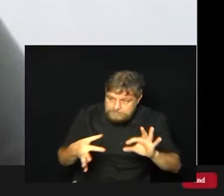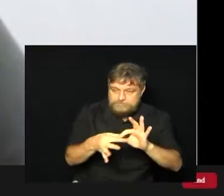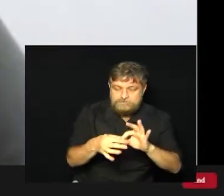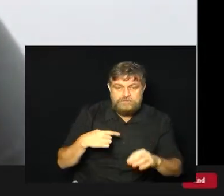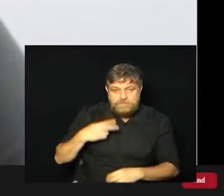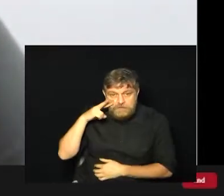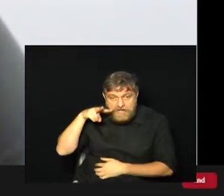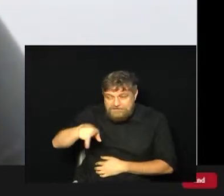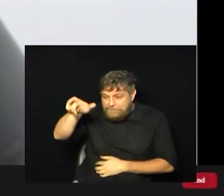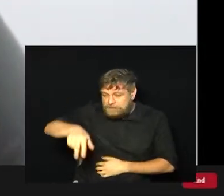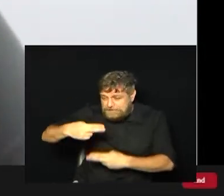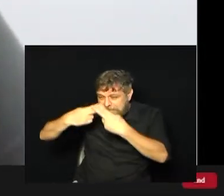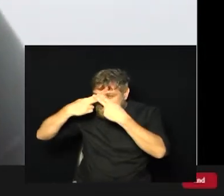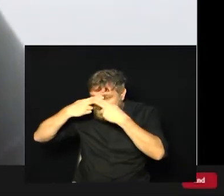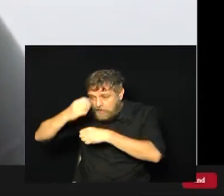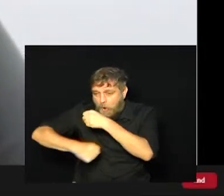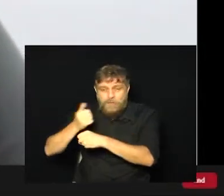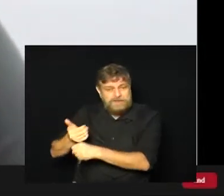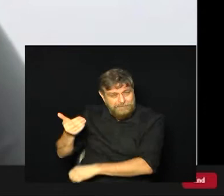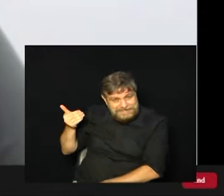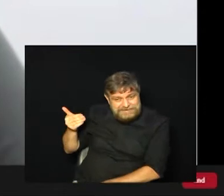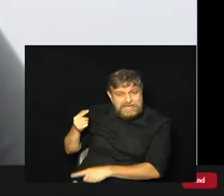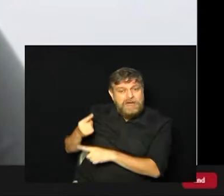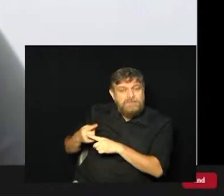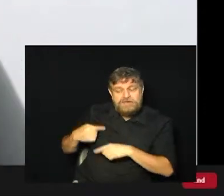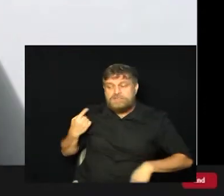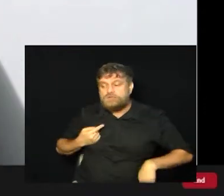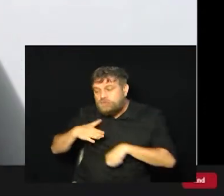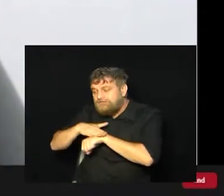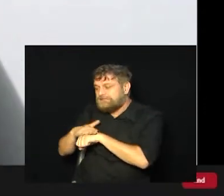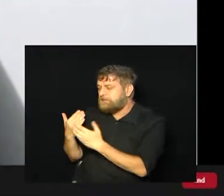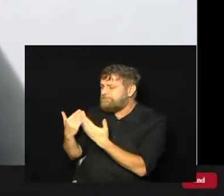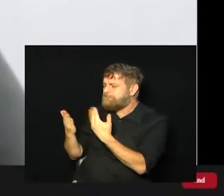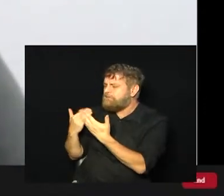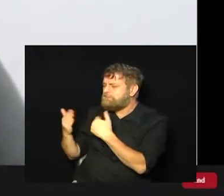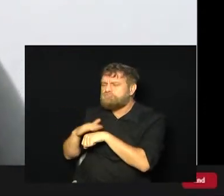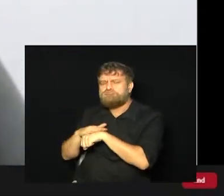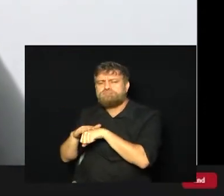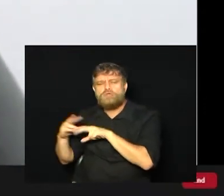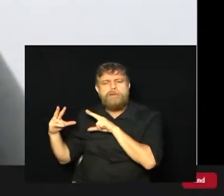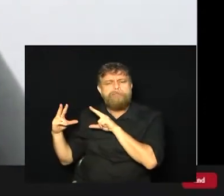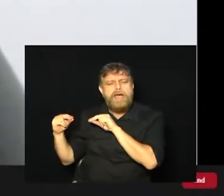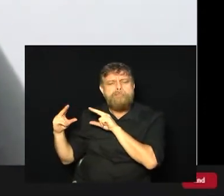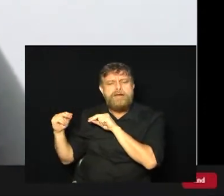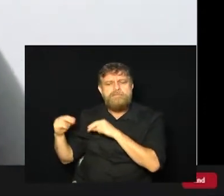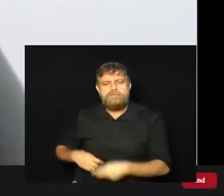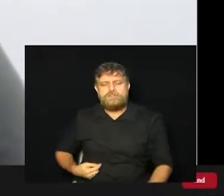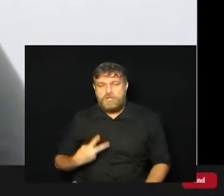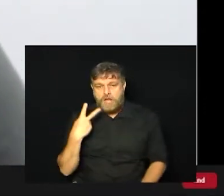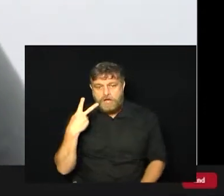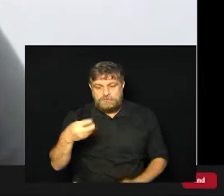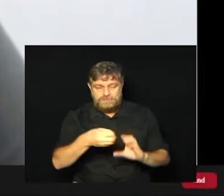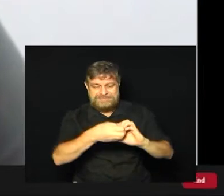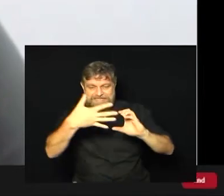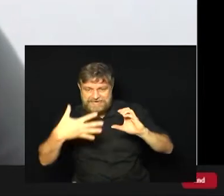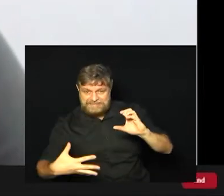pessoas frustradas com 2021, a gente começa a conversar com elas com essas duas características que elas esqueceram.